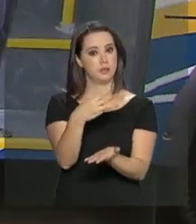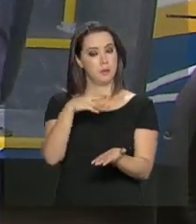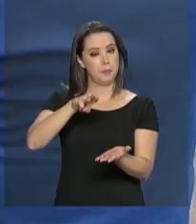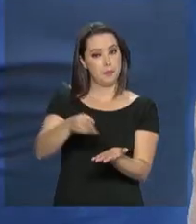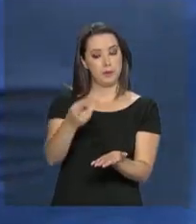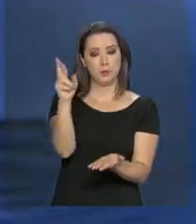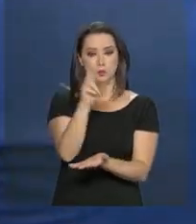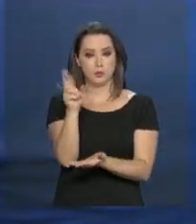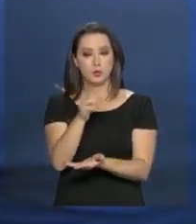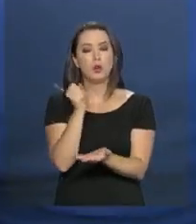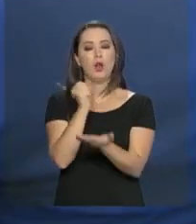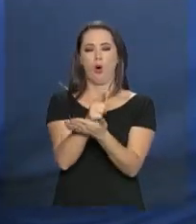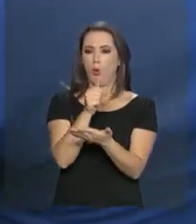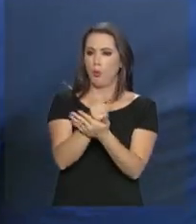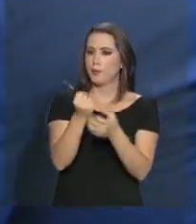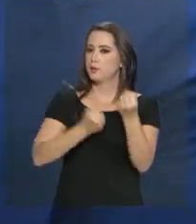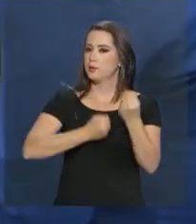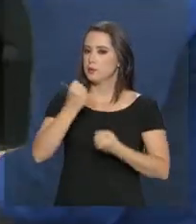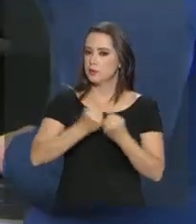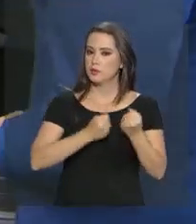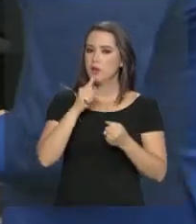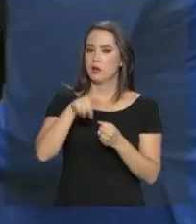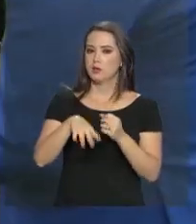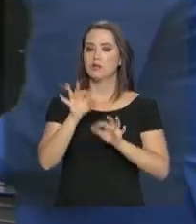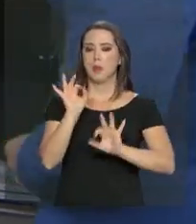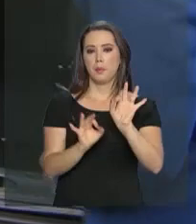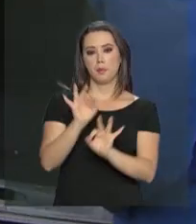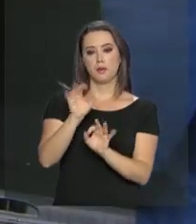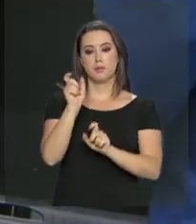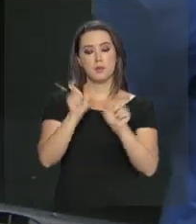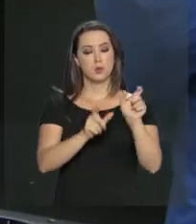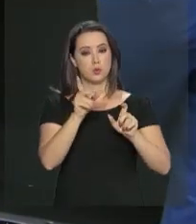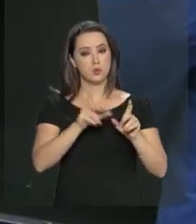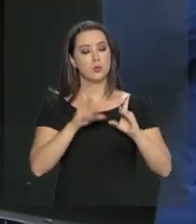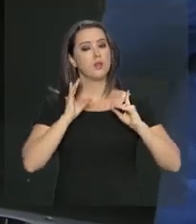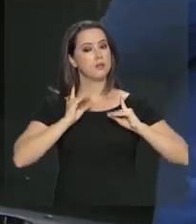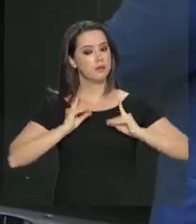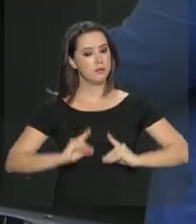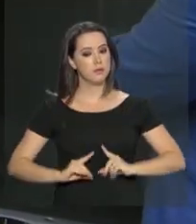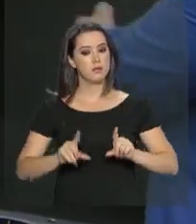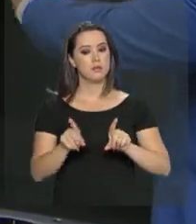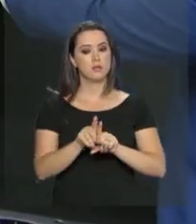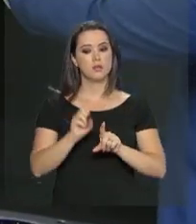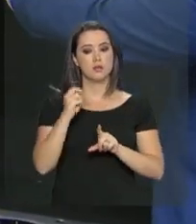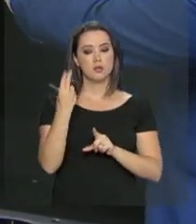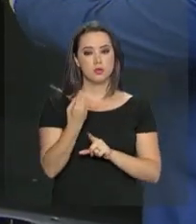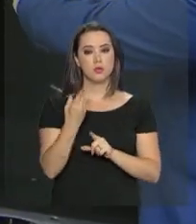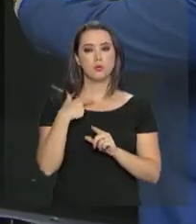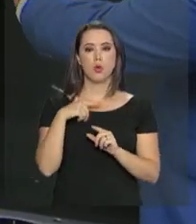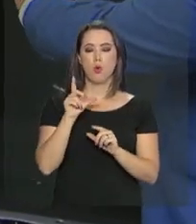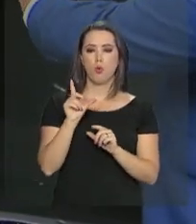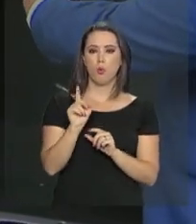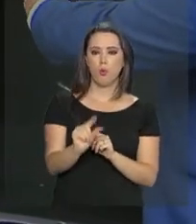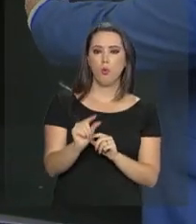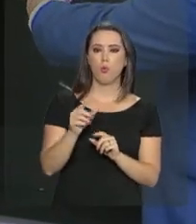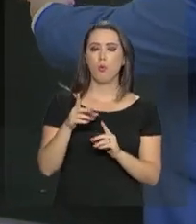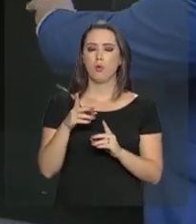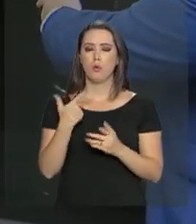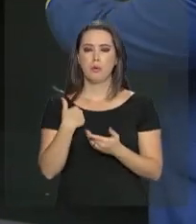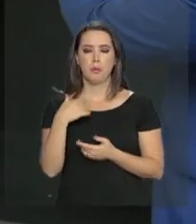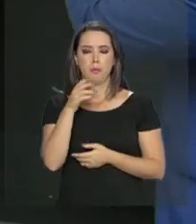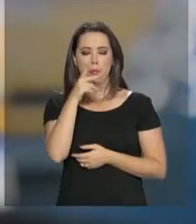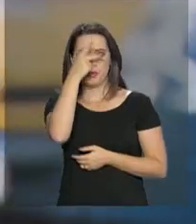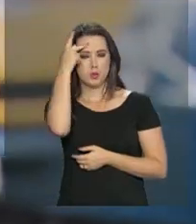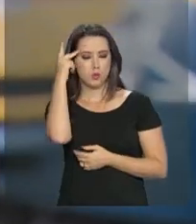de reais na compra dos veículos que são adaptados para atender pessoas com deficiência ou com mobilidade reduzida como